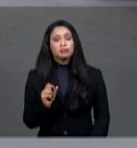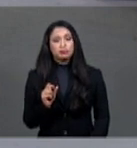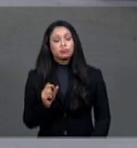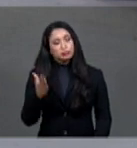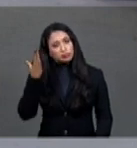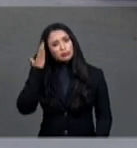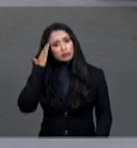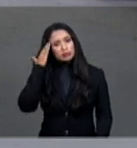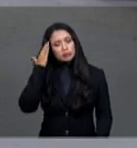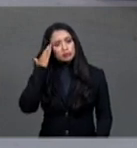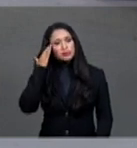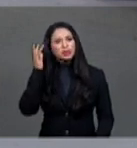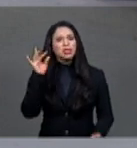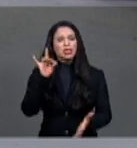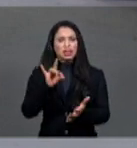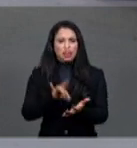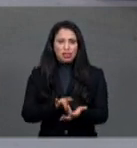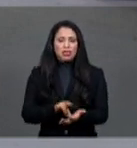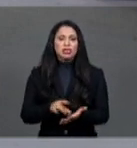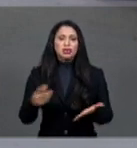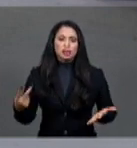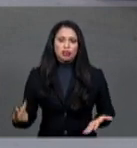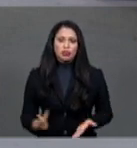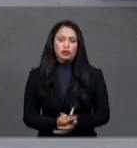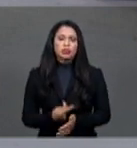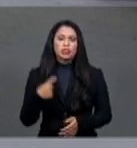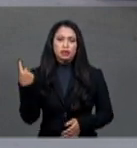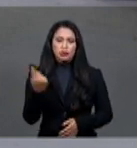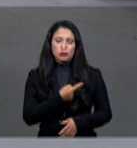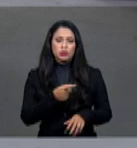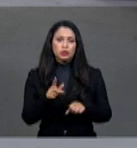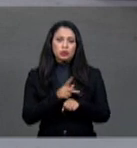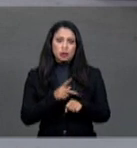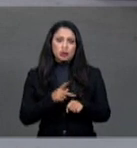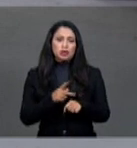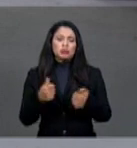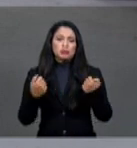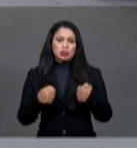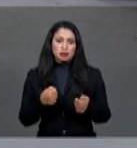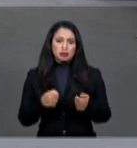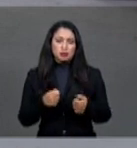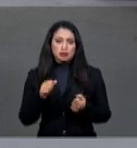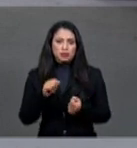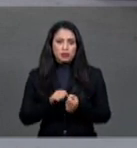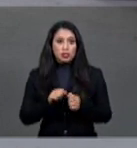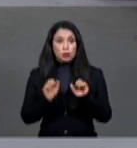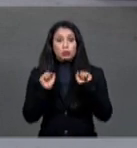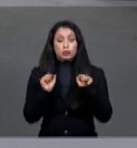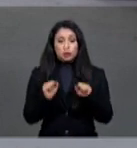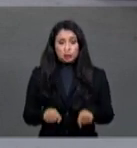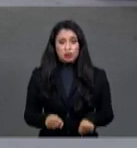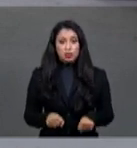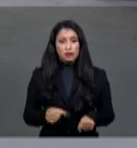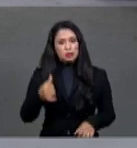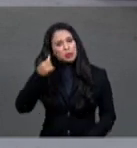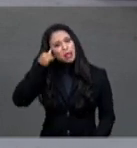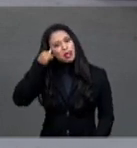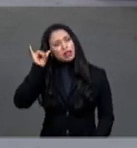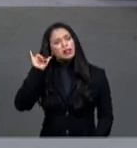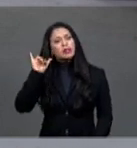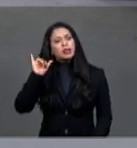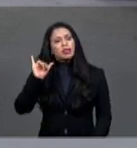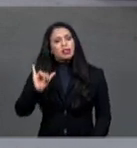essa realidade tão dura existe no nosso país e devemos fazer o possível para evitar